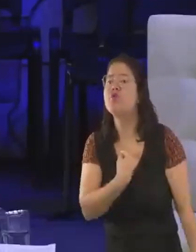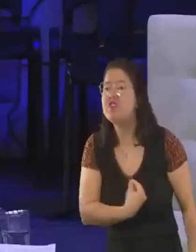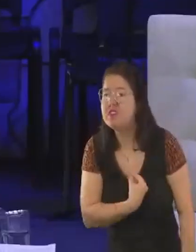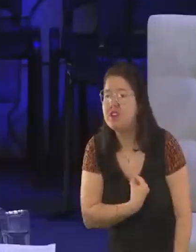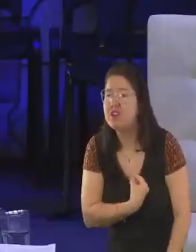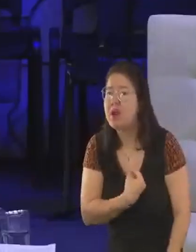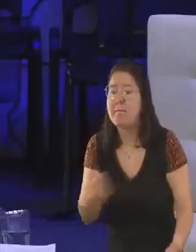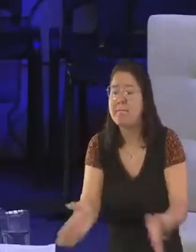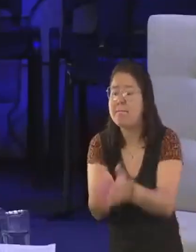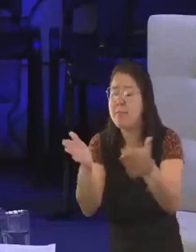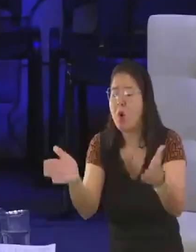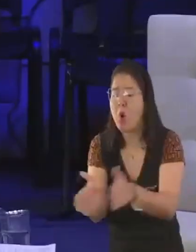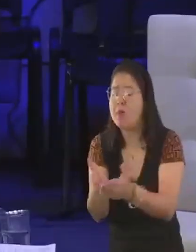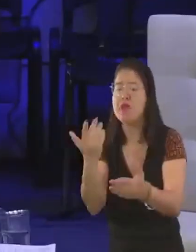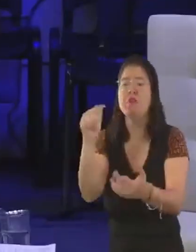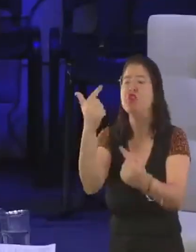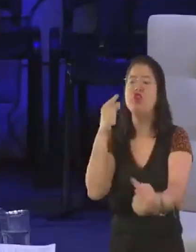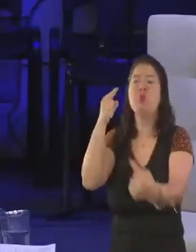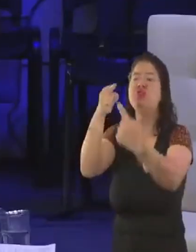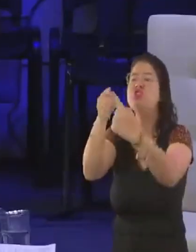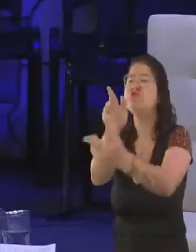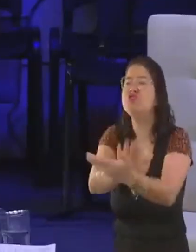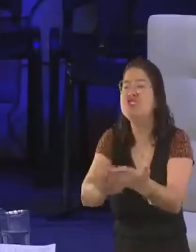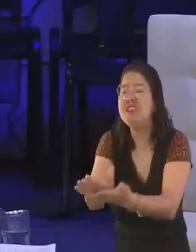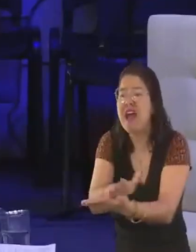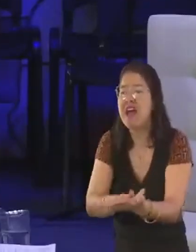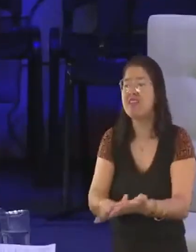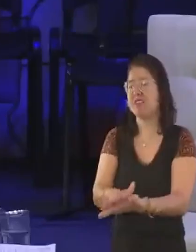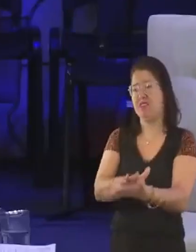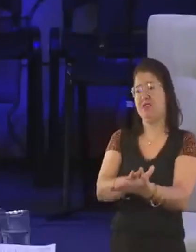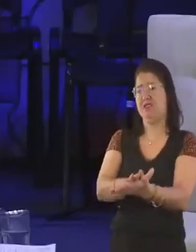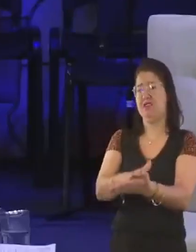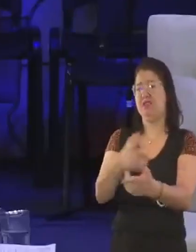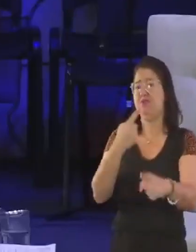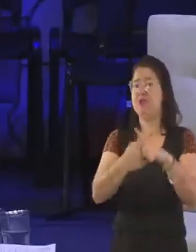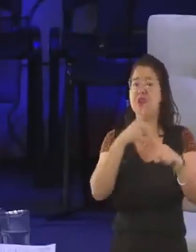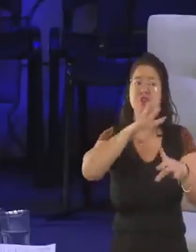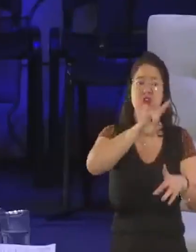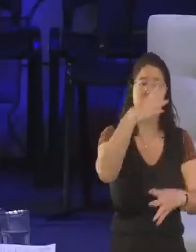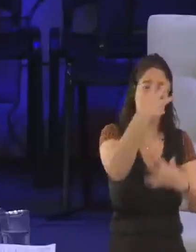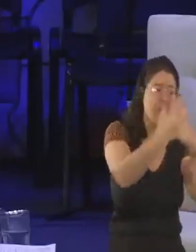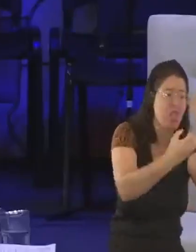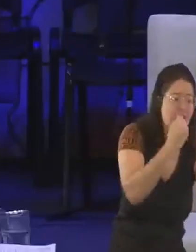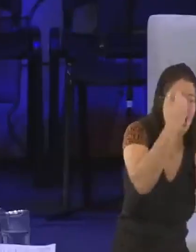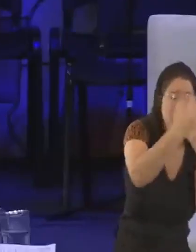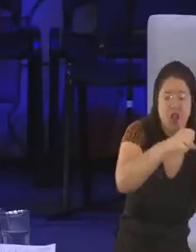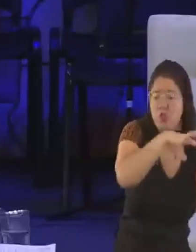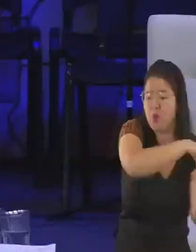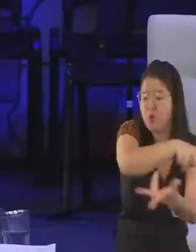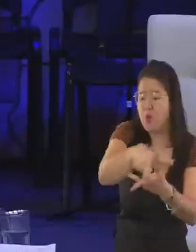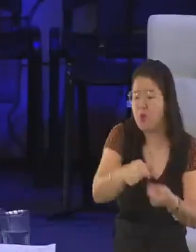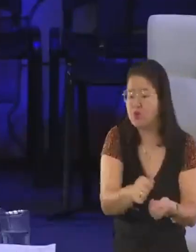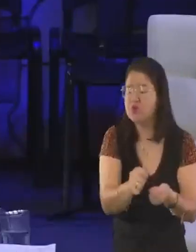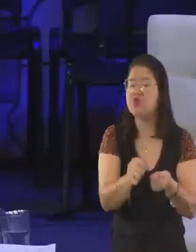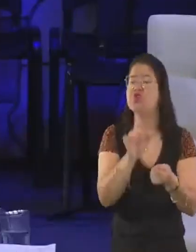de lástima por abdicarem de prazeres mundanos em troca de nada.